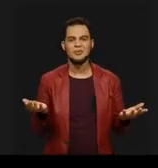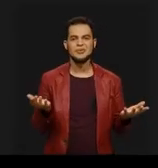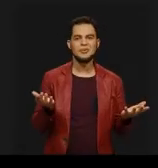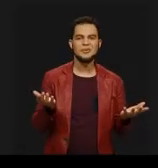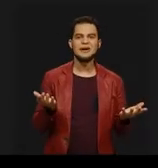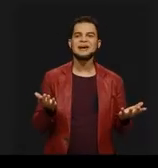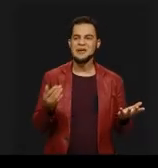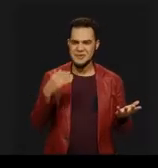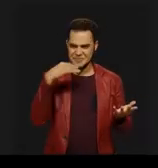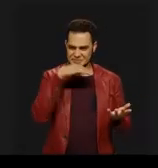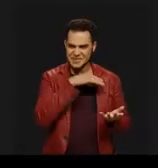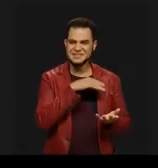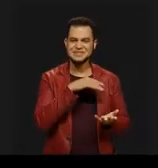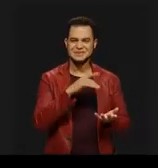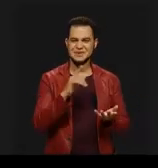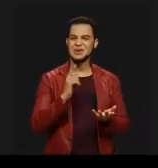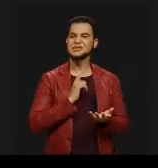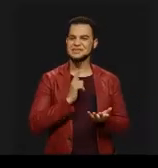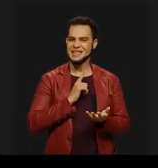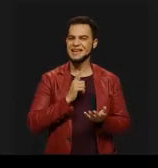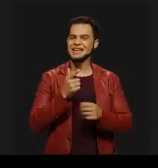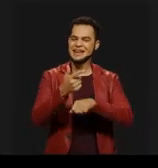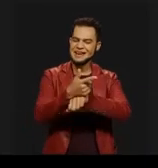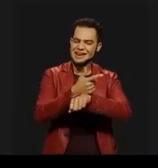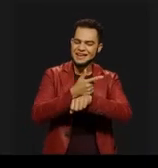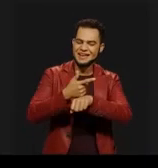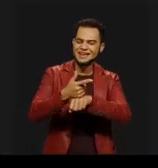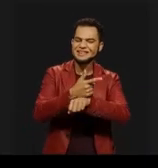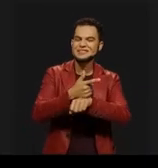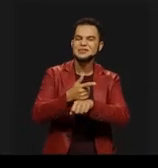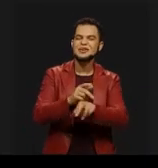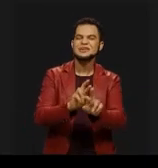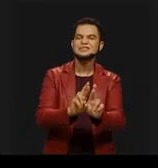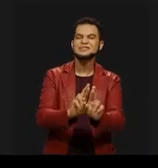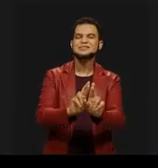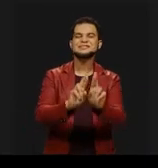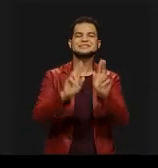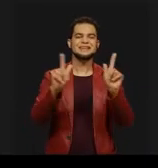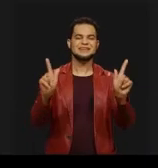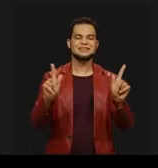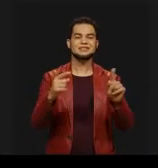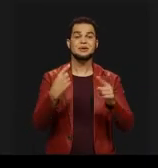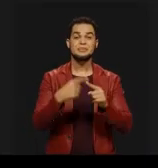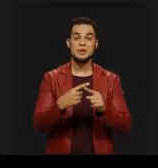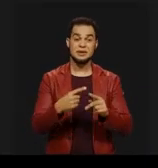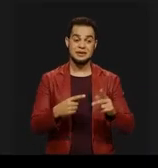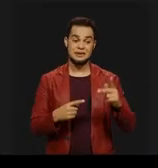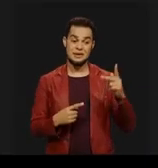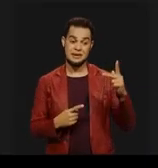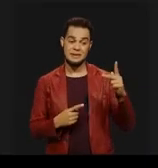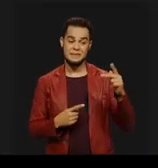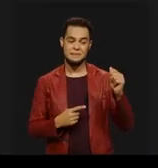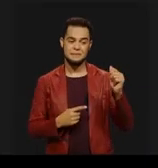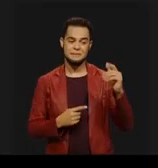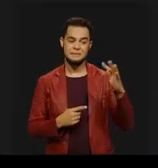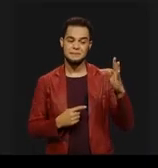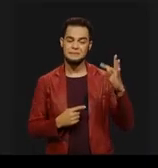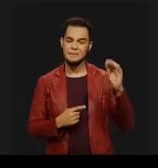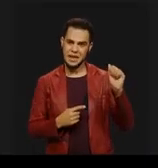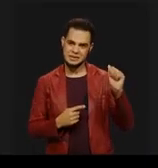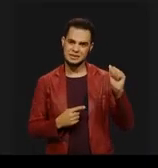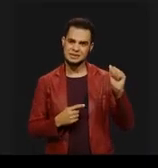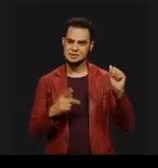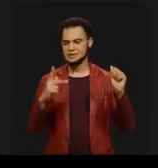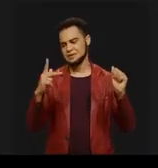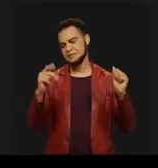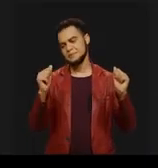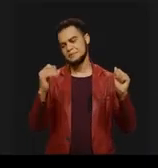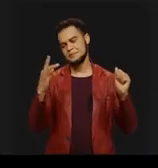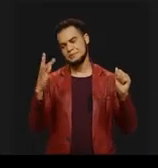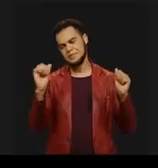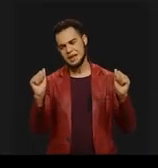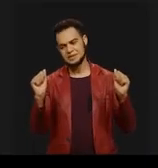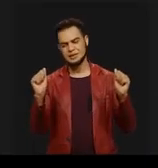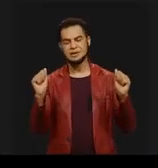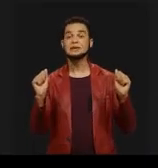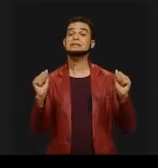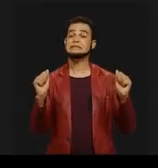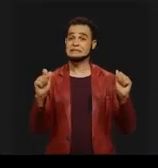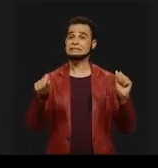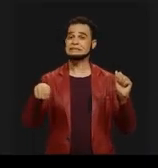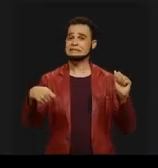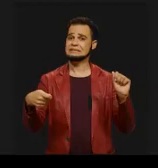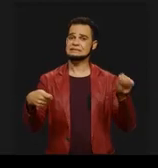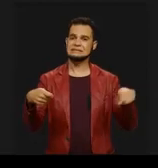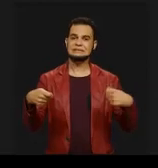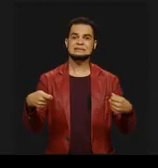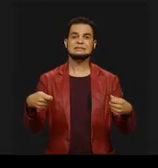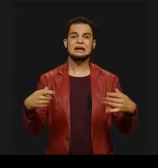ambiguidade aí lexical. Né? Por quê? Porque a palavra pata, ela tem vários sentidos. Aí fala assim, mas em